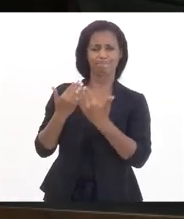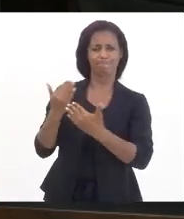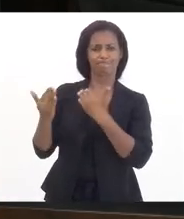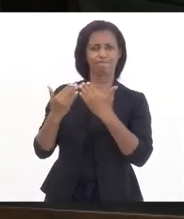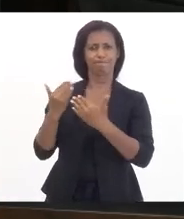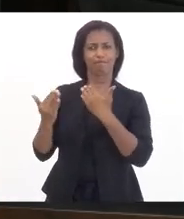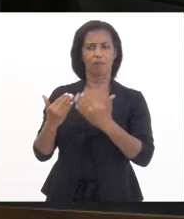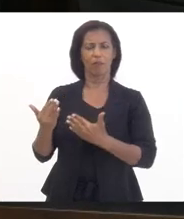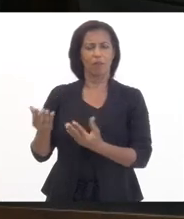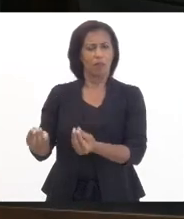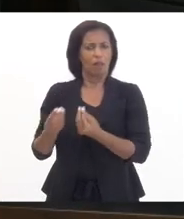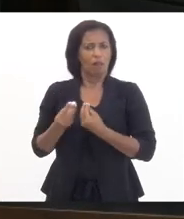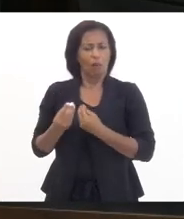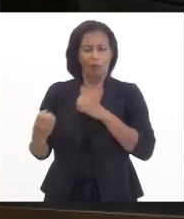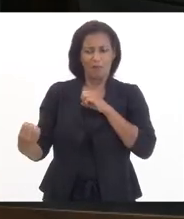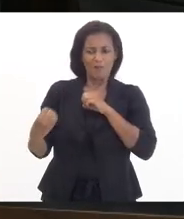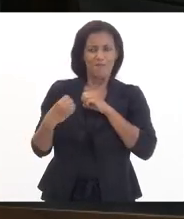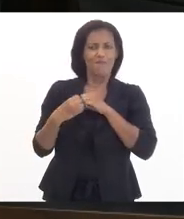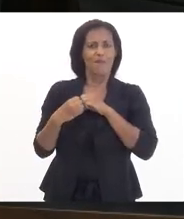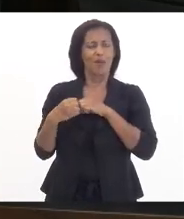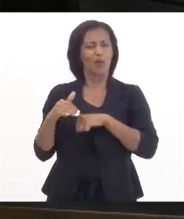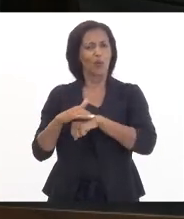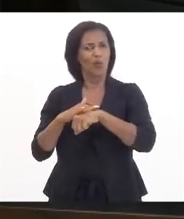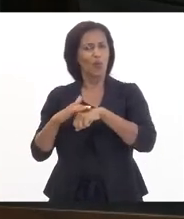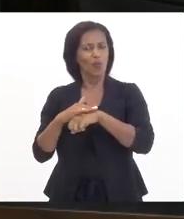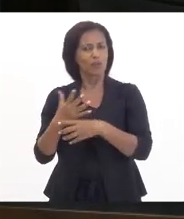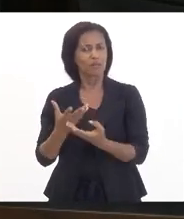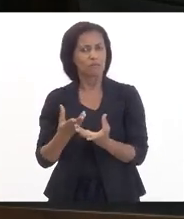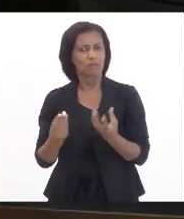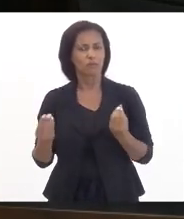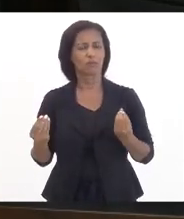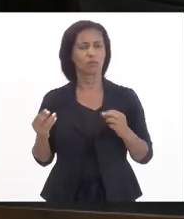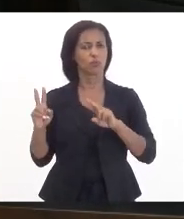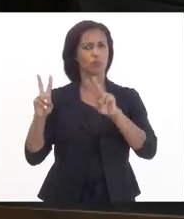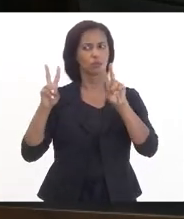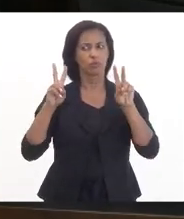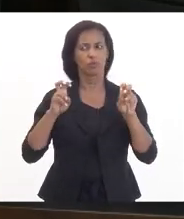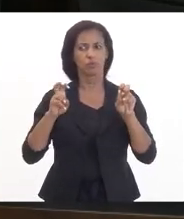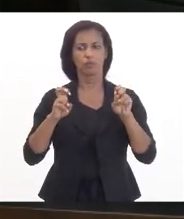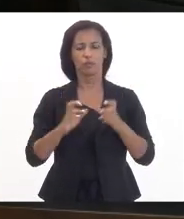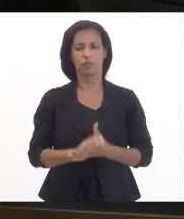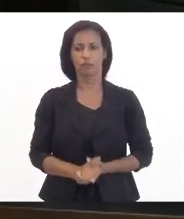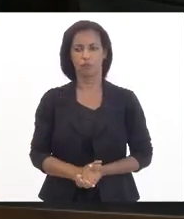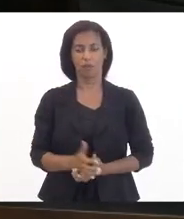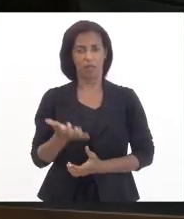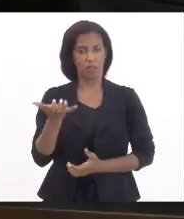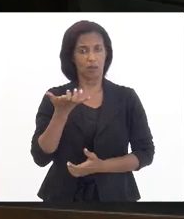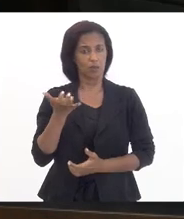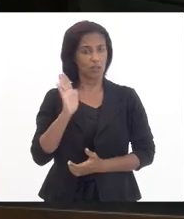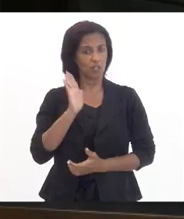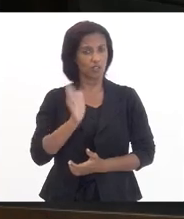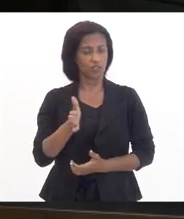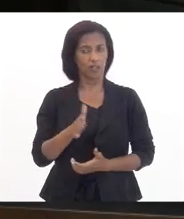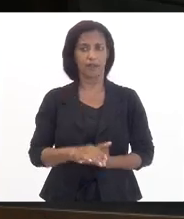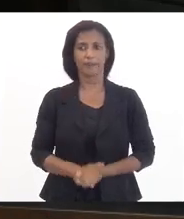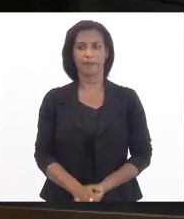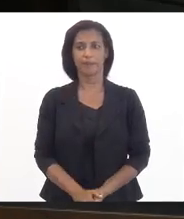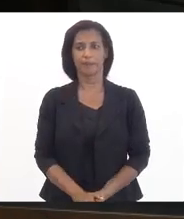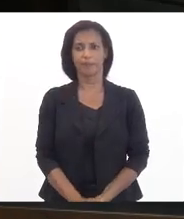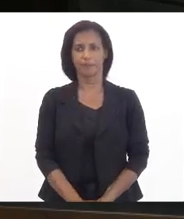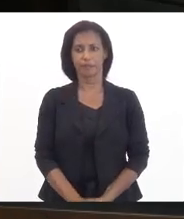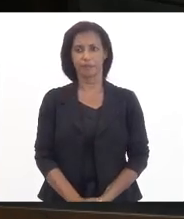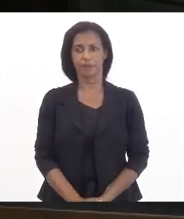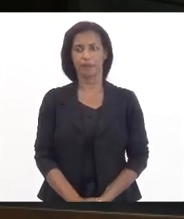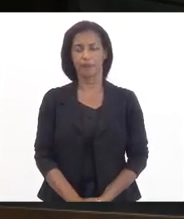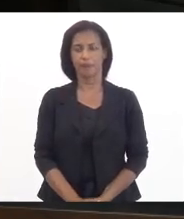acaba sendo muito, muito, muito próximo, conversando muito comigo sobre esse assunto. E eu queria já, presidente,